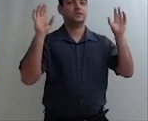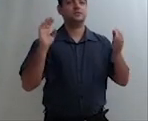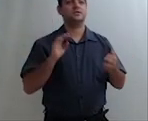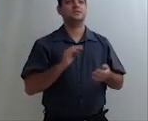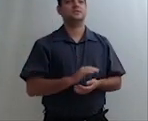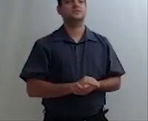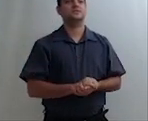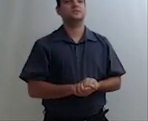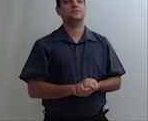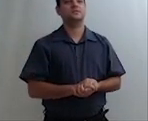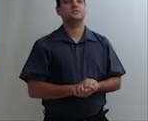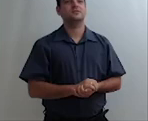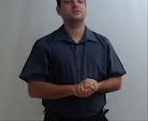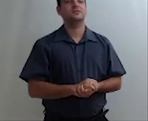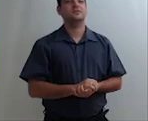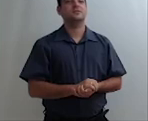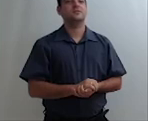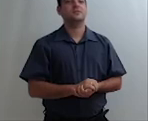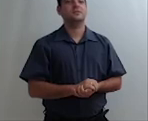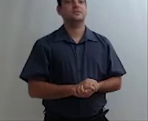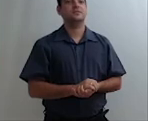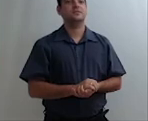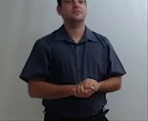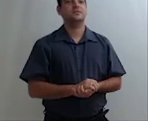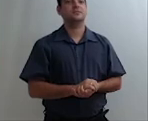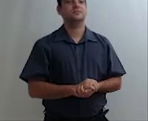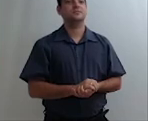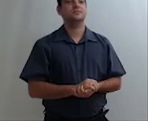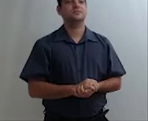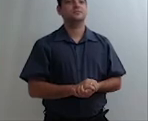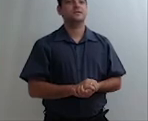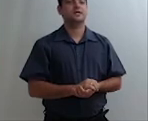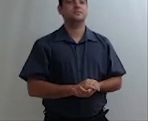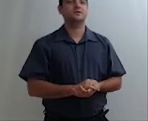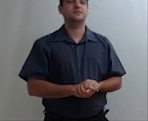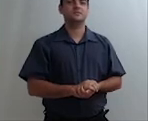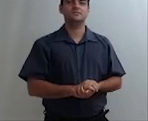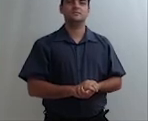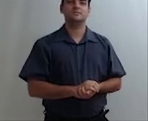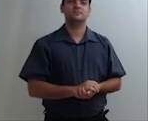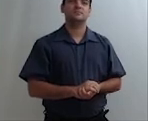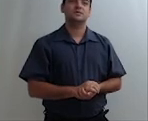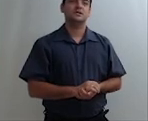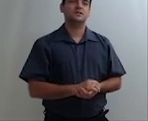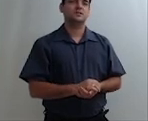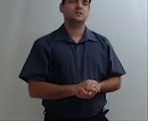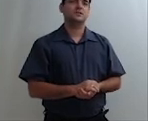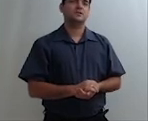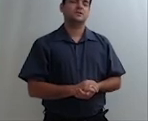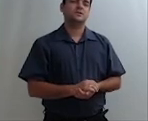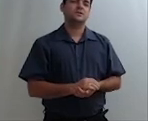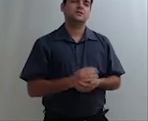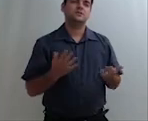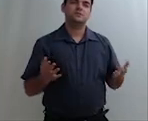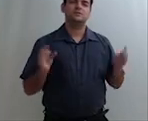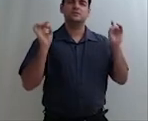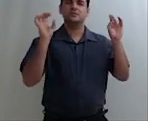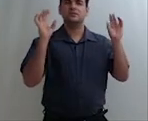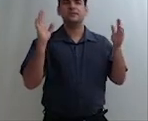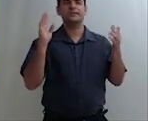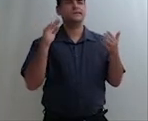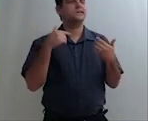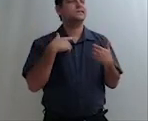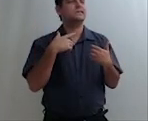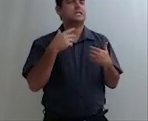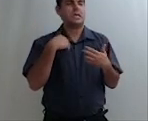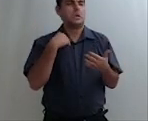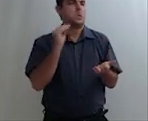excelência eu estou aqui pelo meu voto não há nenhuma nenhum destaque